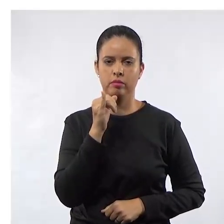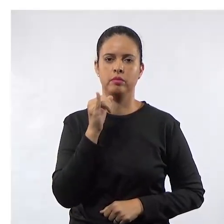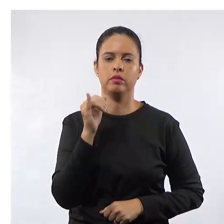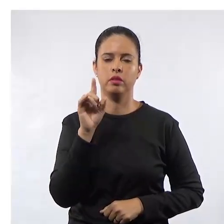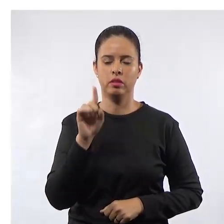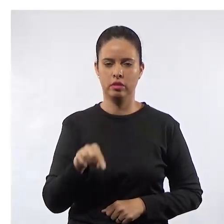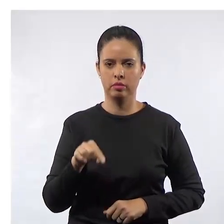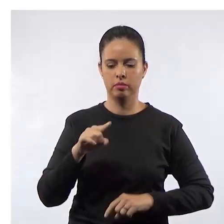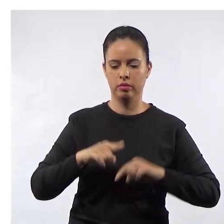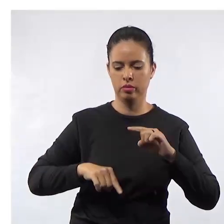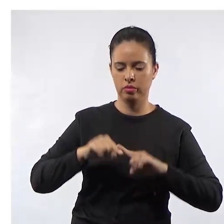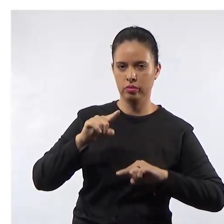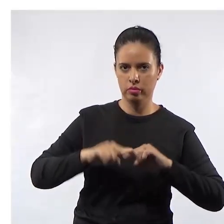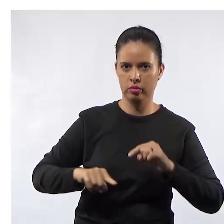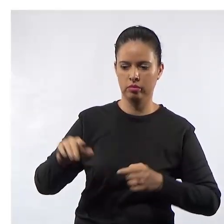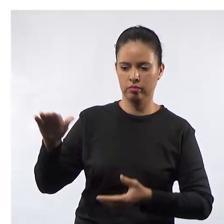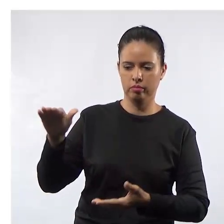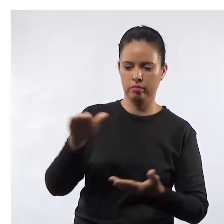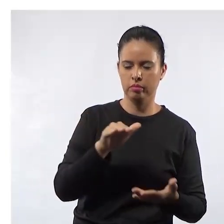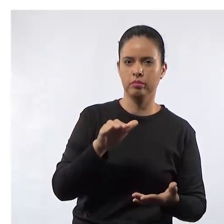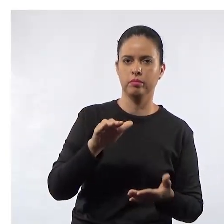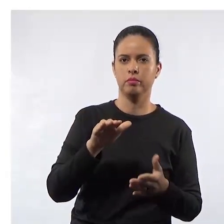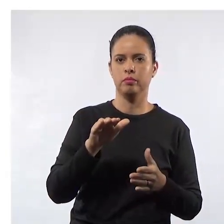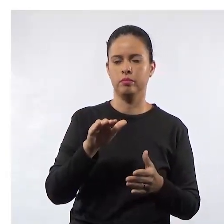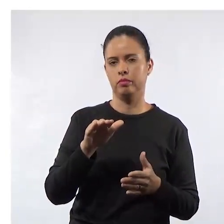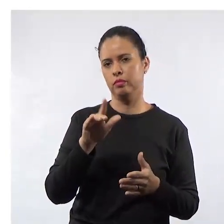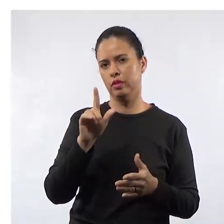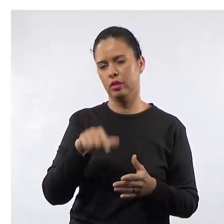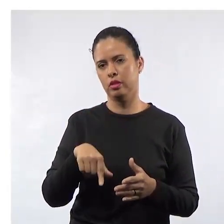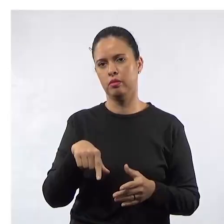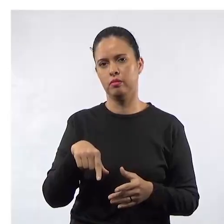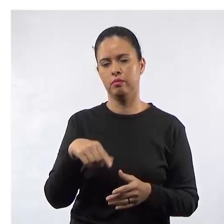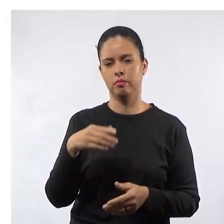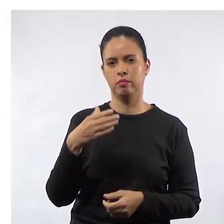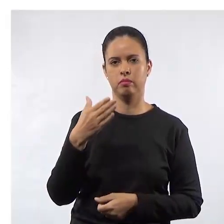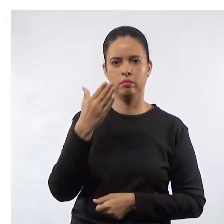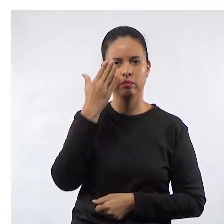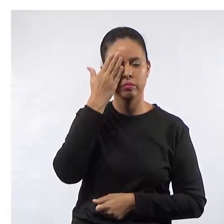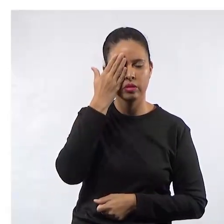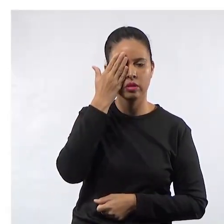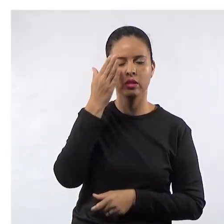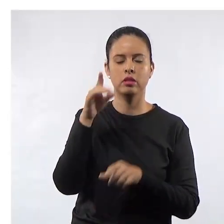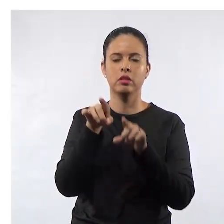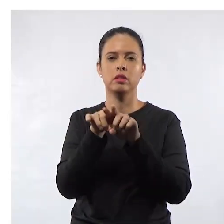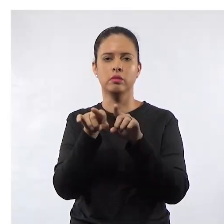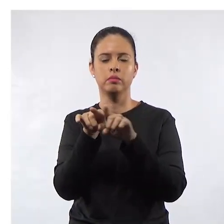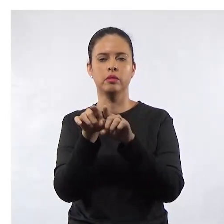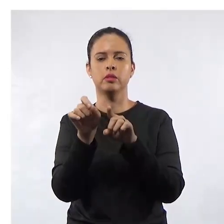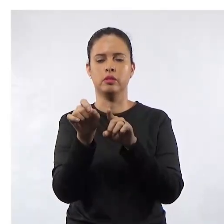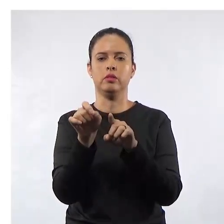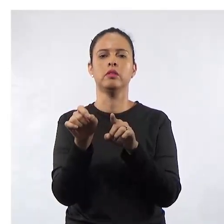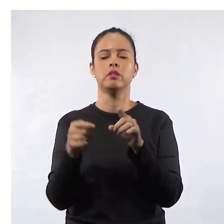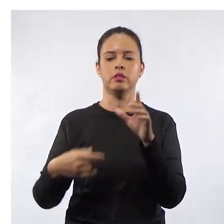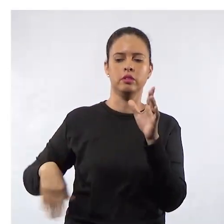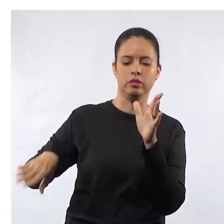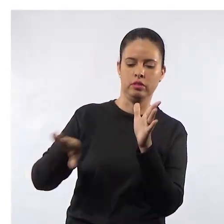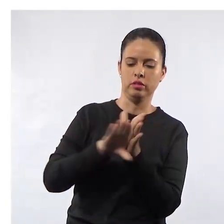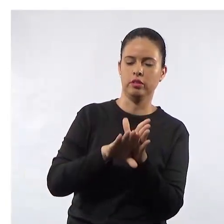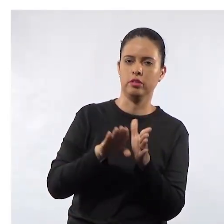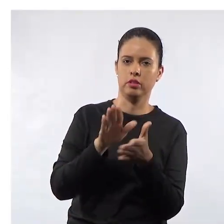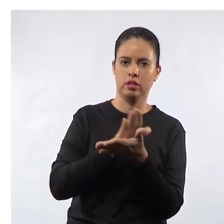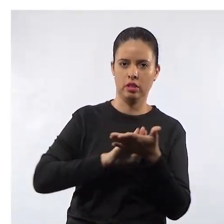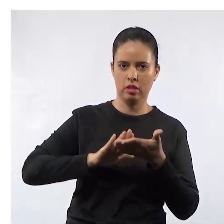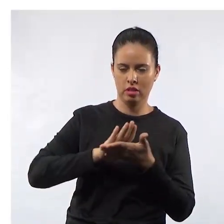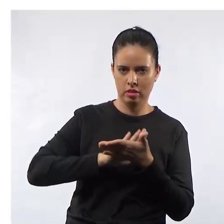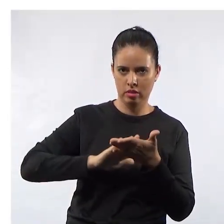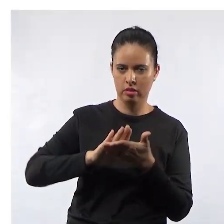casos de produtos pirateados ou de cargas que foram roubadas, por exemplo, né? Porque ele nem chegou, ele tinha até intenção de colocar à venda, mas nem chegou a colocar